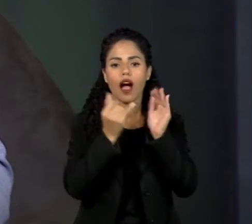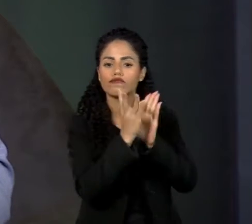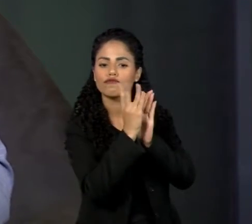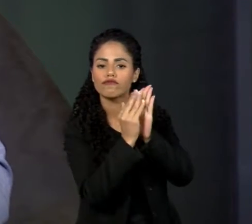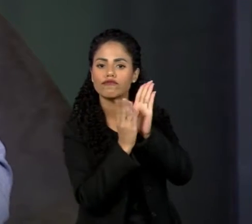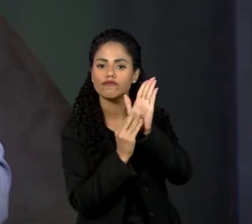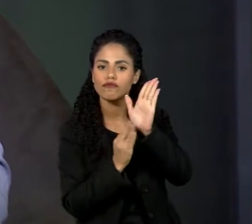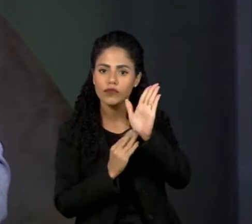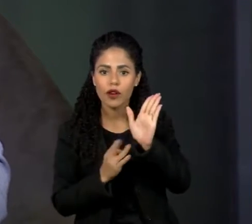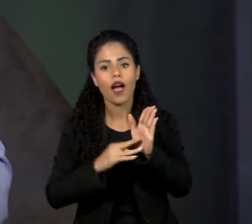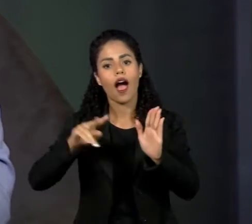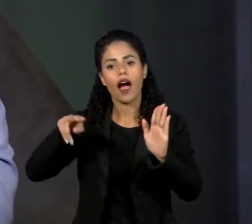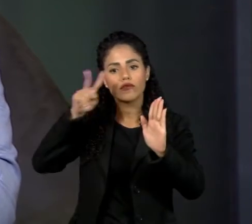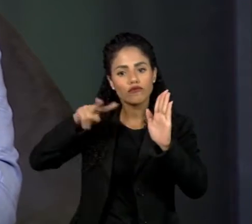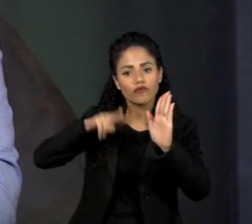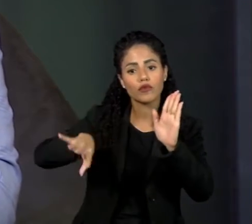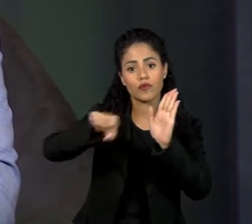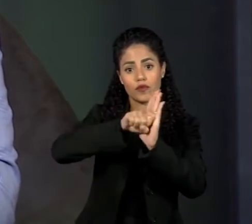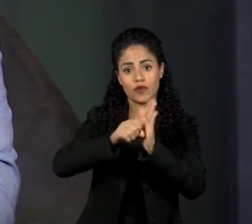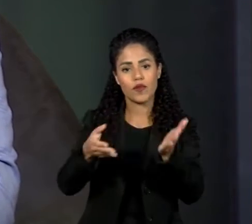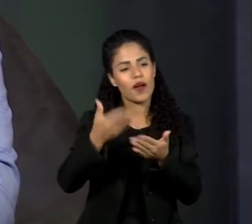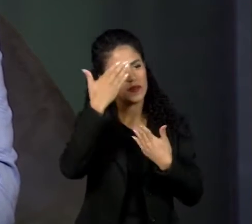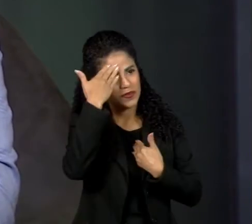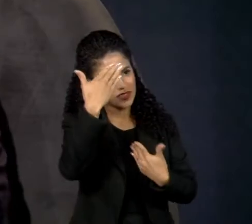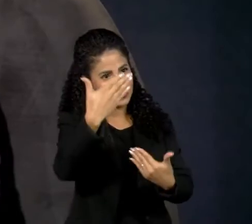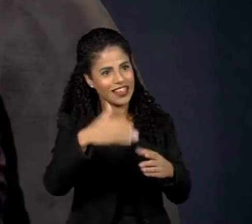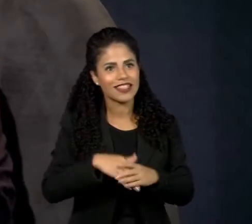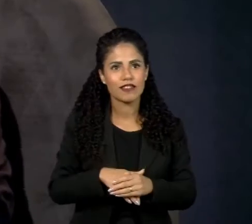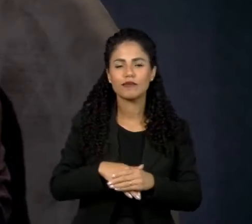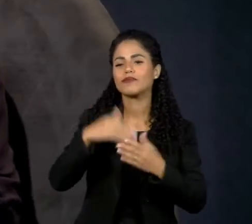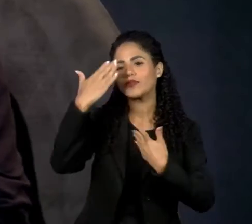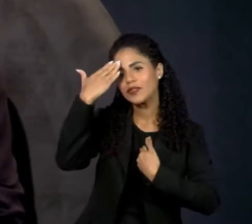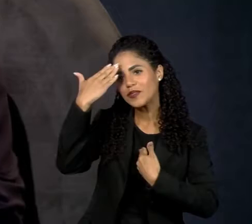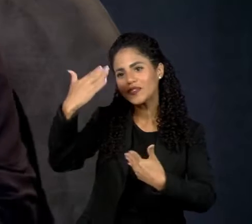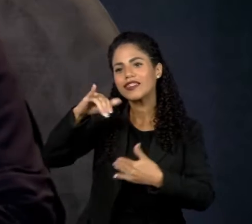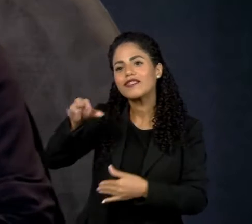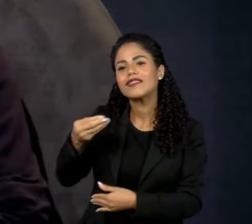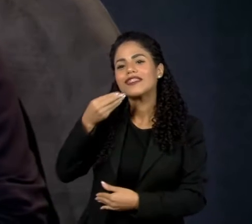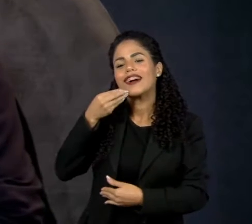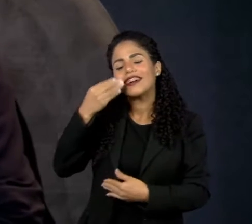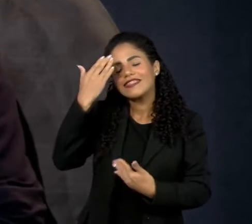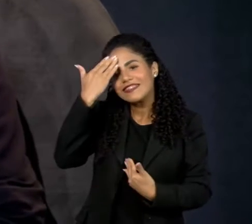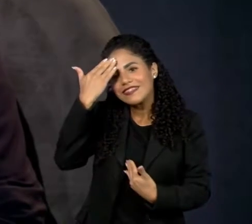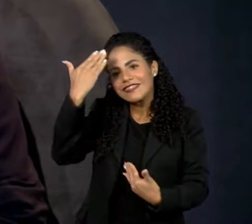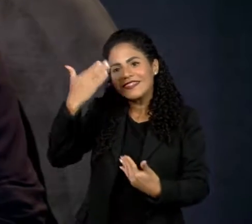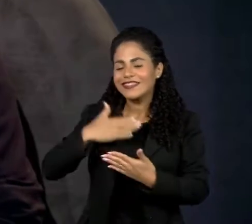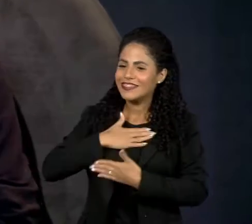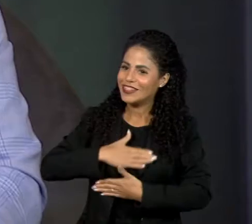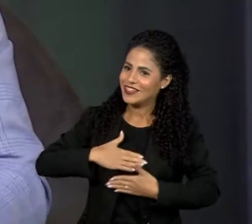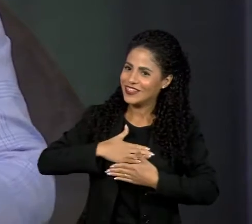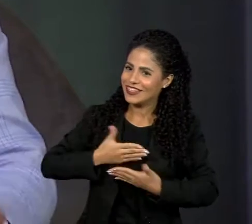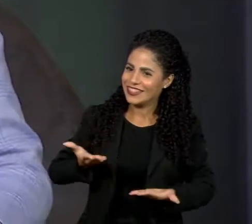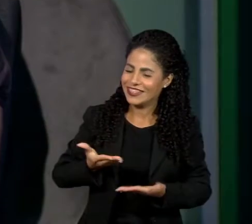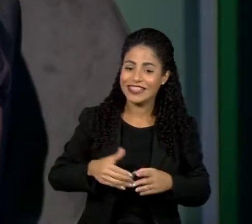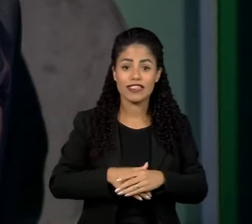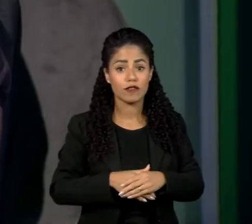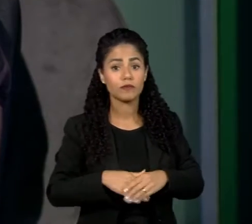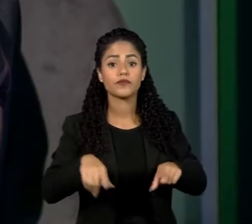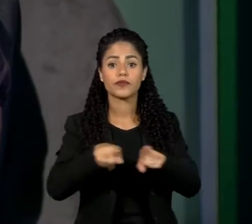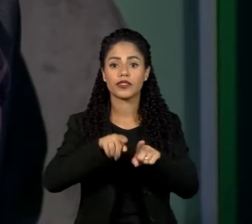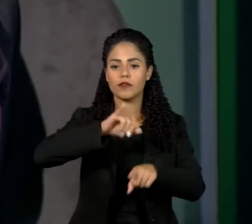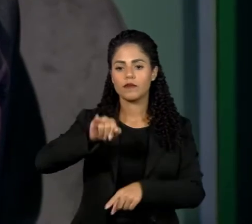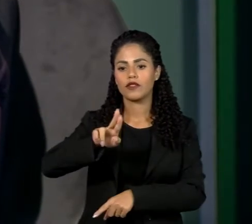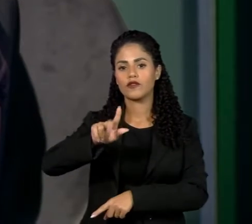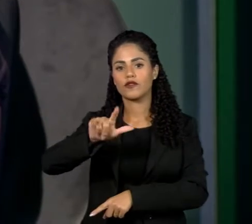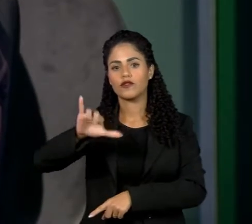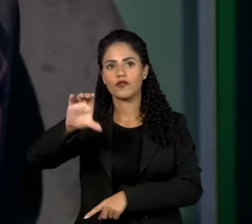produção audiovisual. Muito obrigado pela presença. Muito obrigado a vocês, muita honra estar aqui dividindo o palco com vocês. E também o Júlio Beltrão, que é